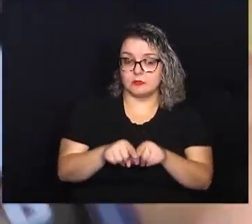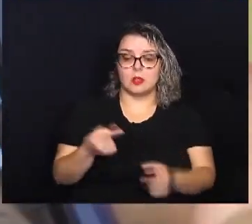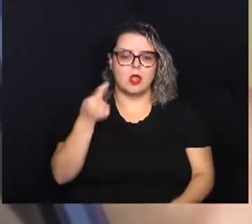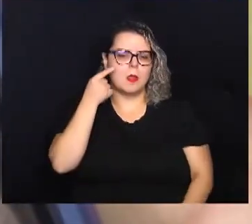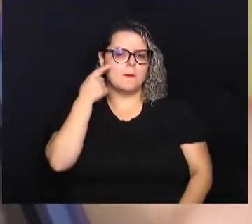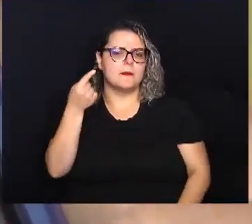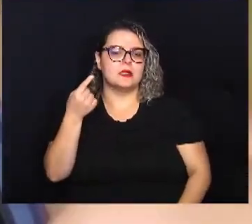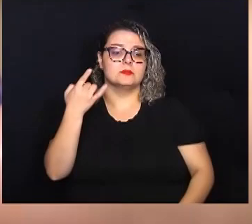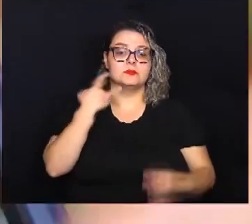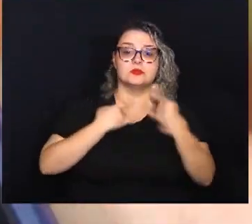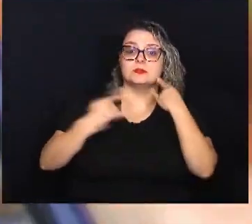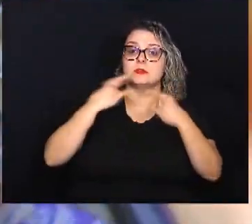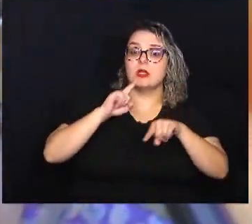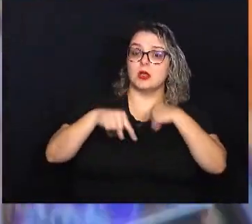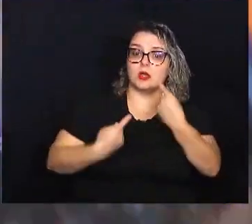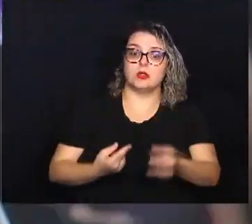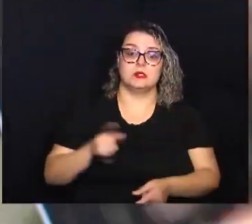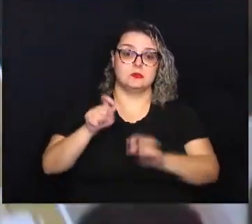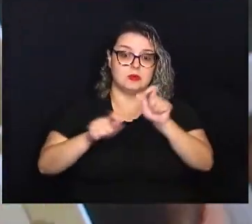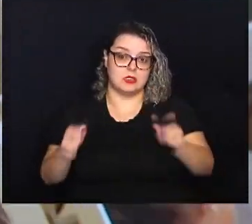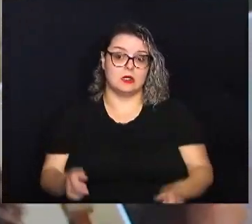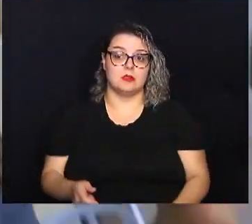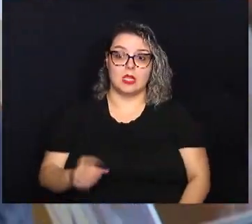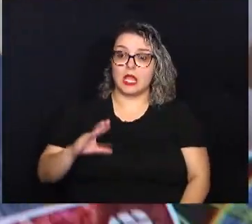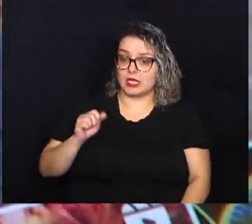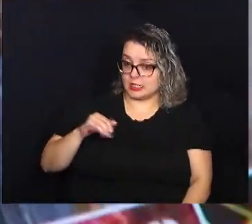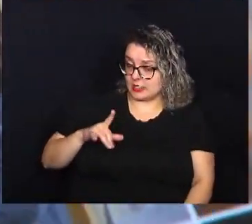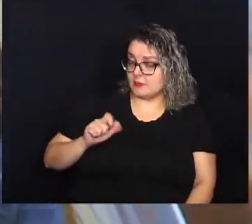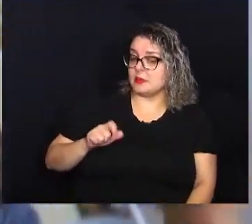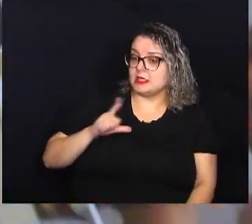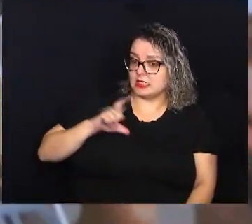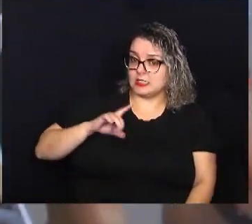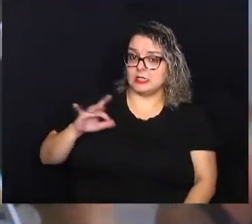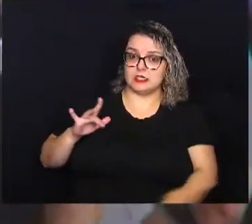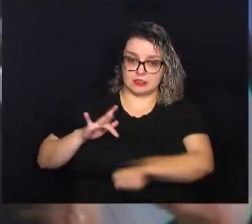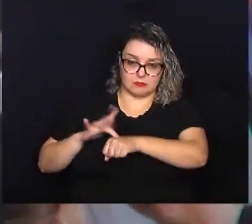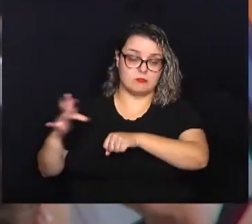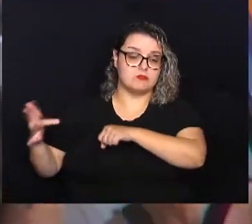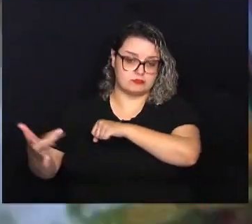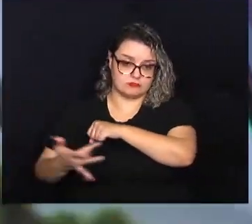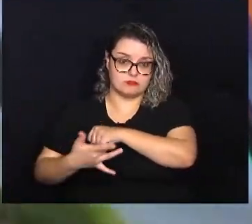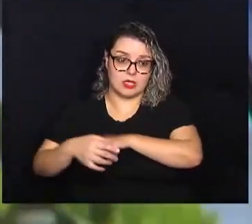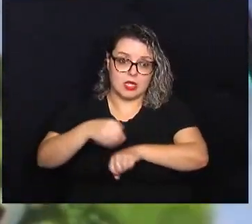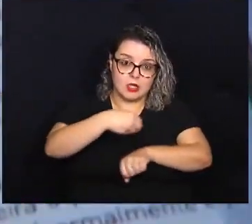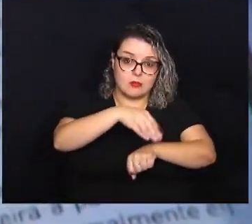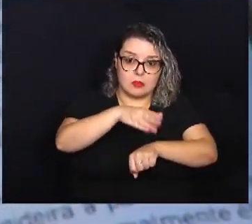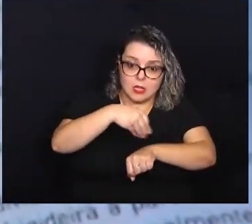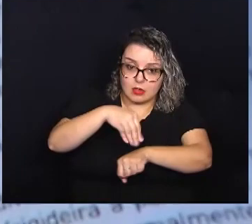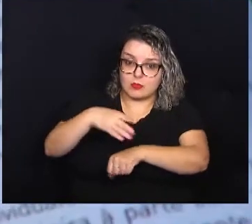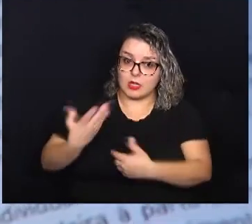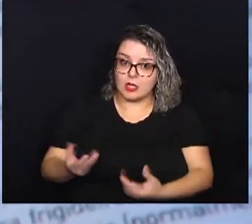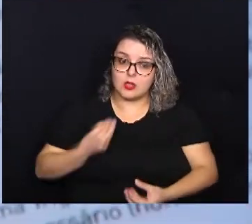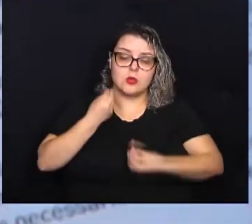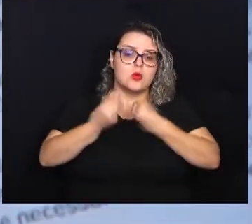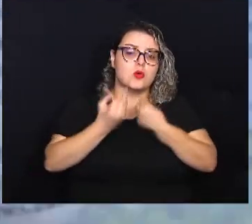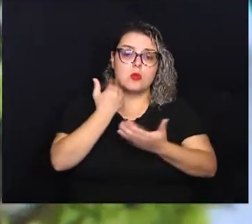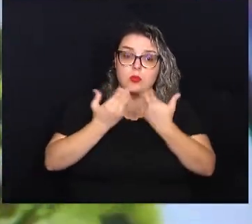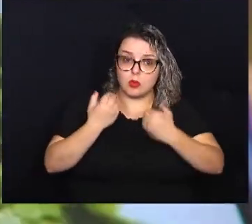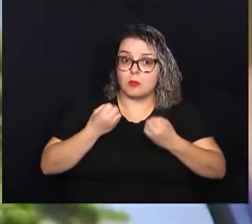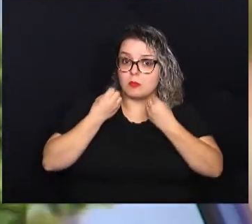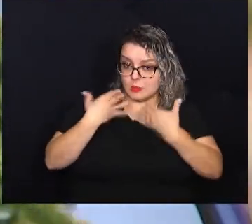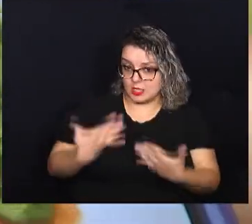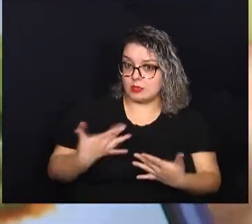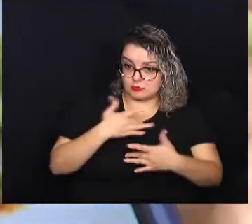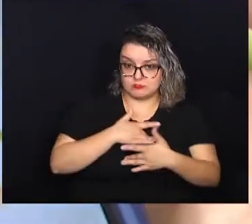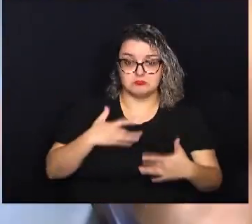em inspirar outras pessoas Camilinha tem uma página em uma rede social para dar dicas de como comer bem de forma